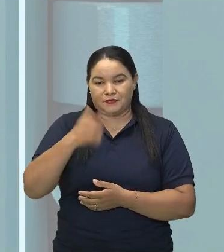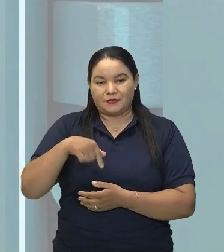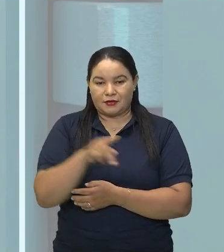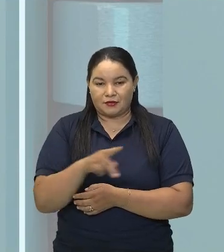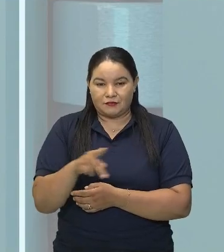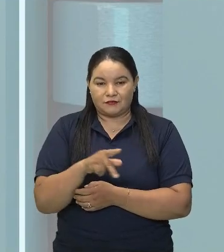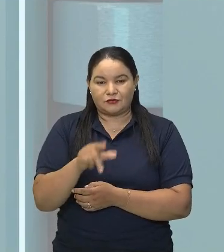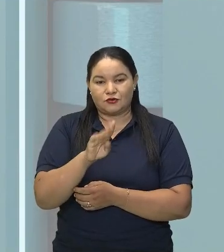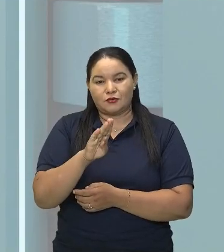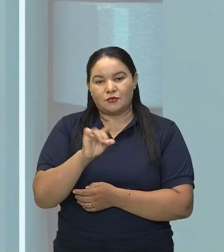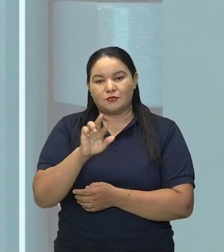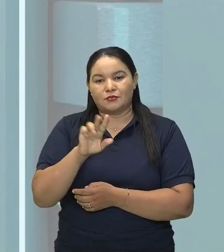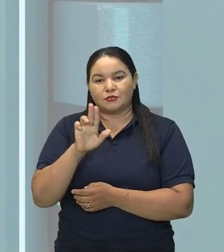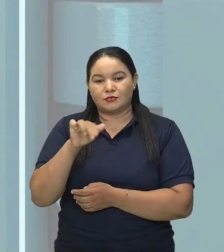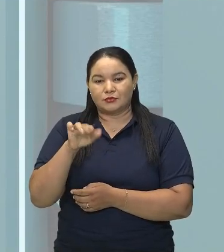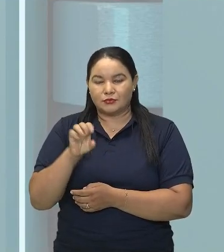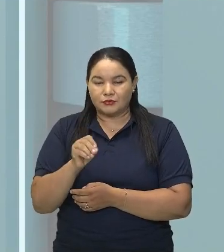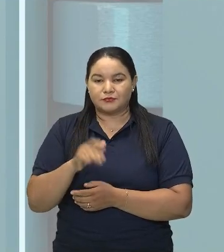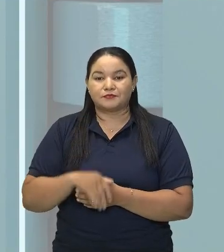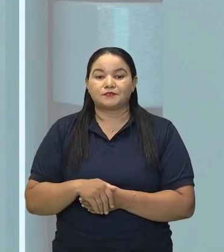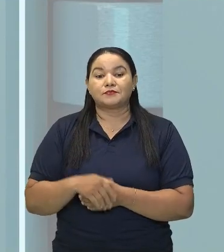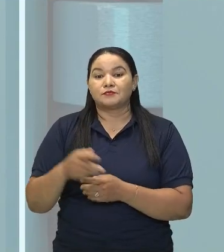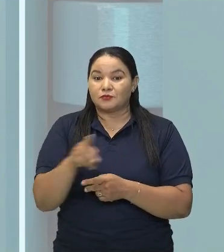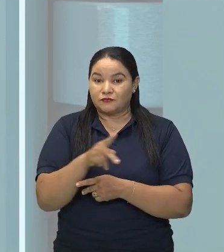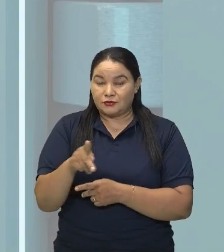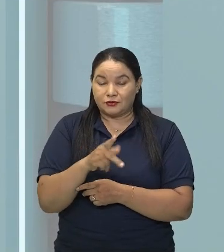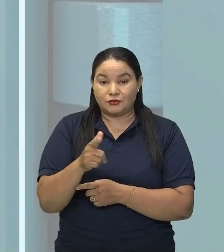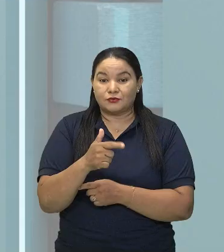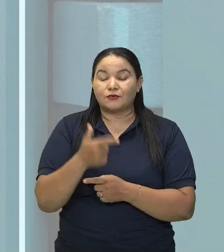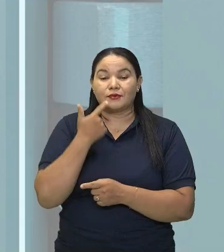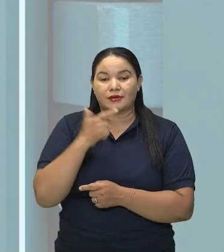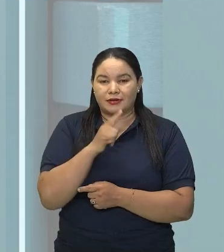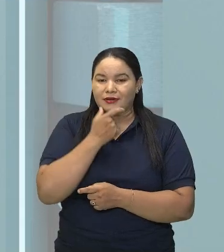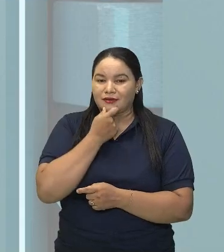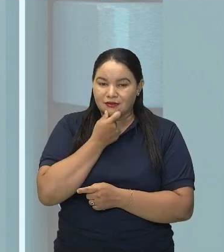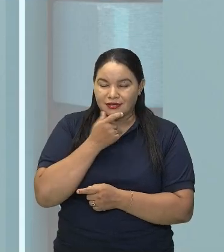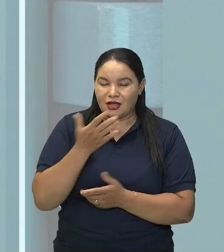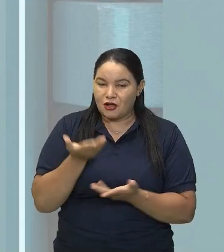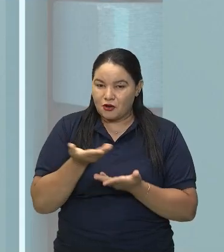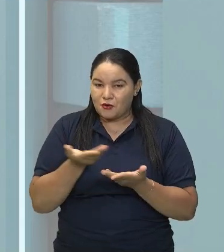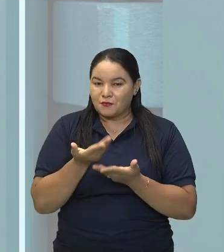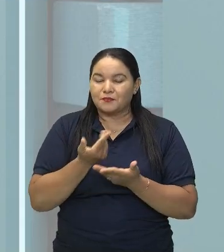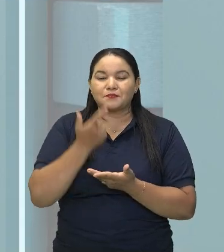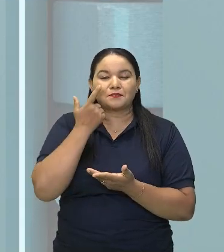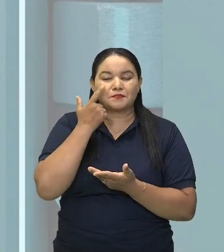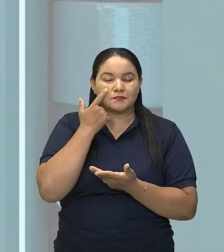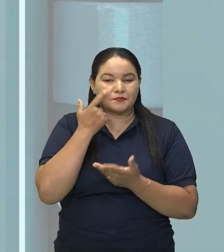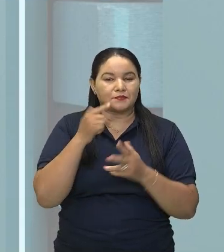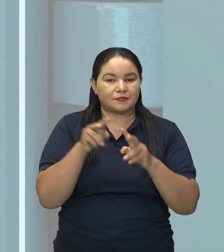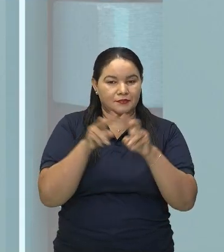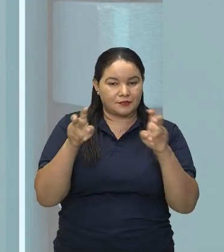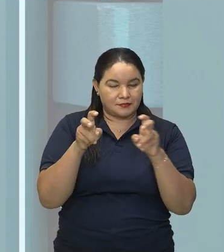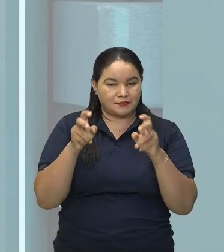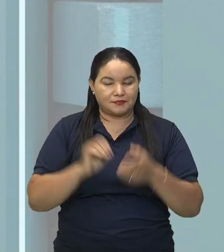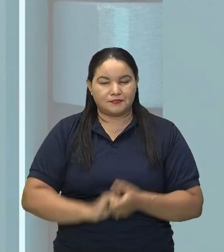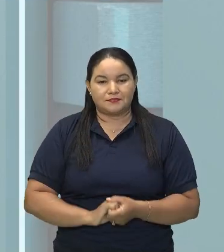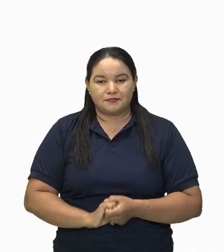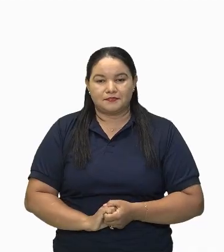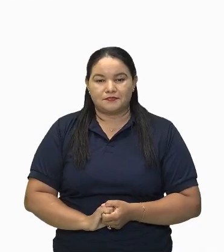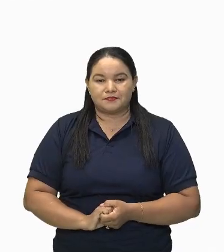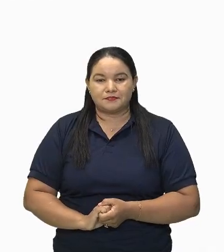professor Bruno Delgado, professor de língua inglesa, e acompanha comigo que nós vamos ver na nossa aula de